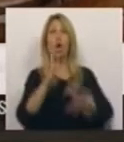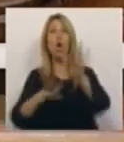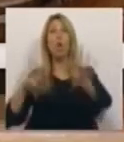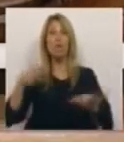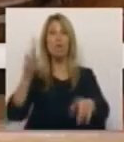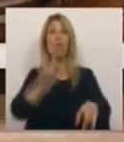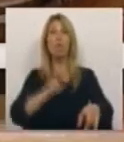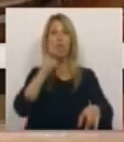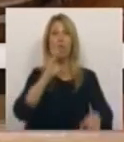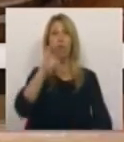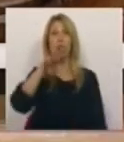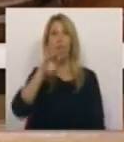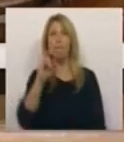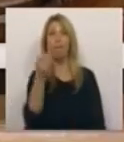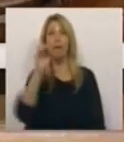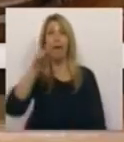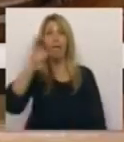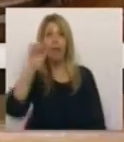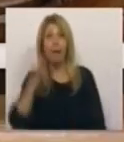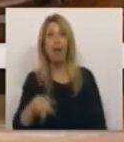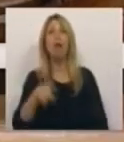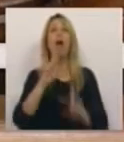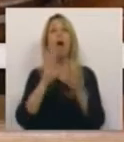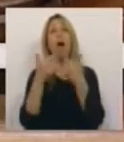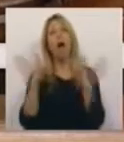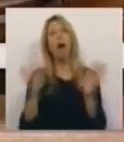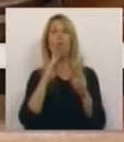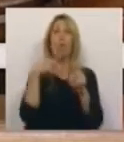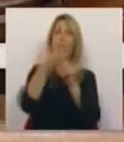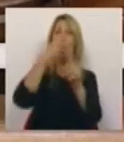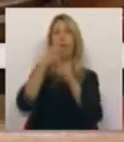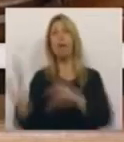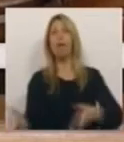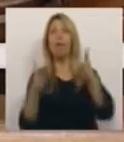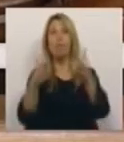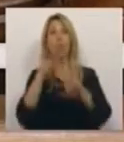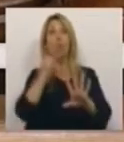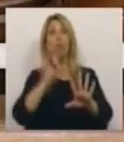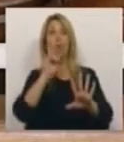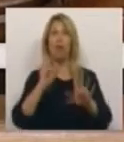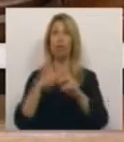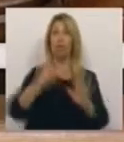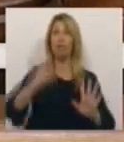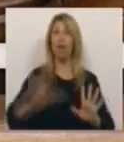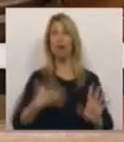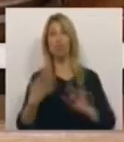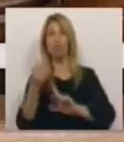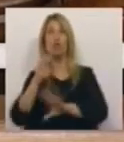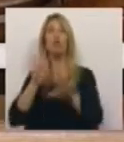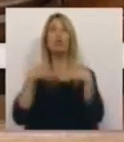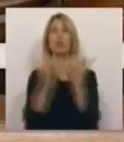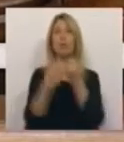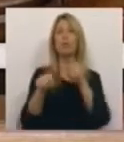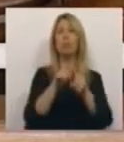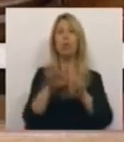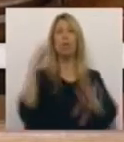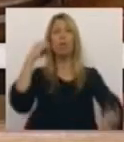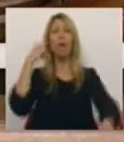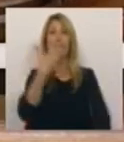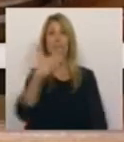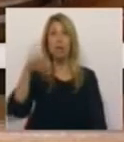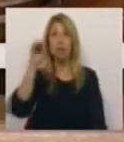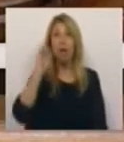em Copenhaga, abriu um caminho novo da luta das mulheres por mais direitos sociais e políticos. Passados 106 anos, e